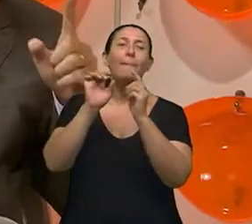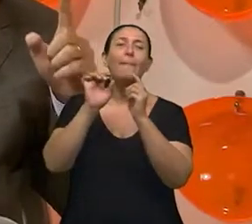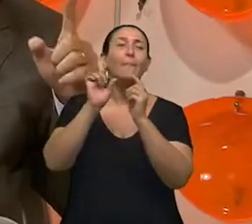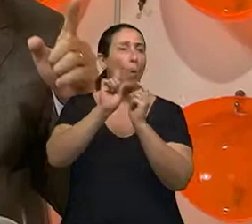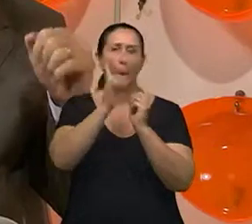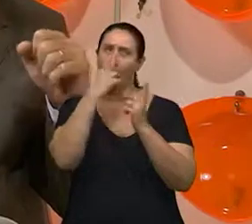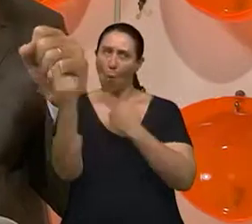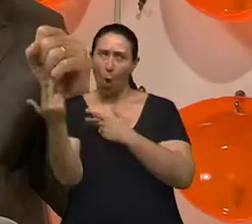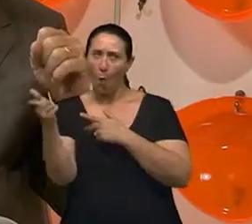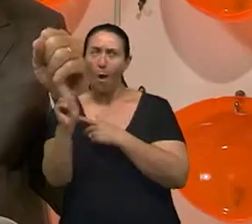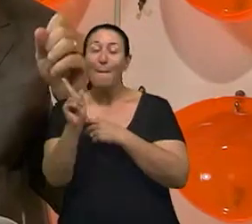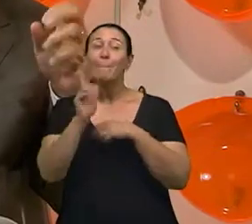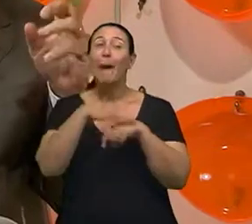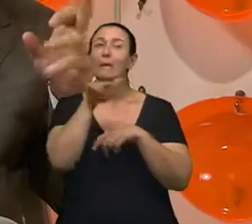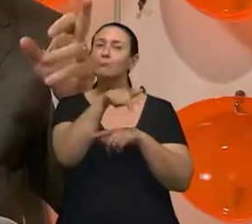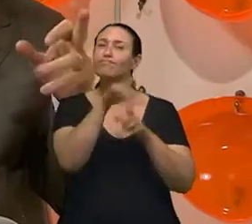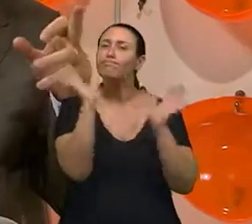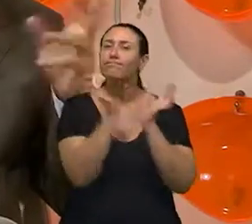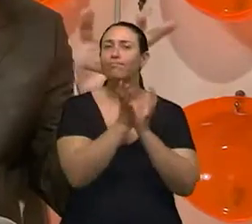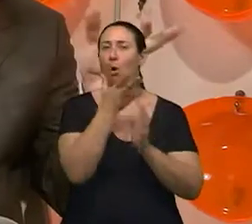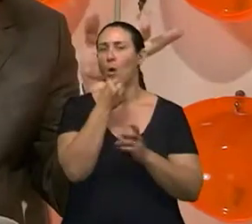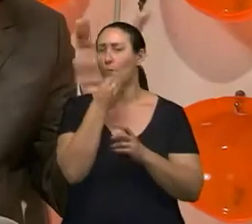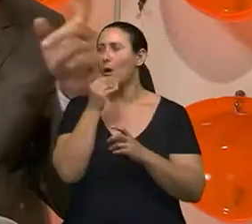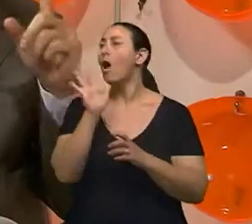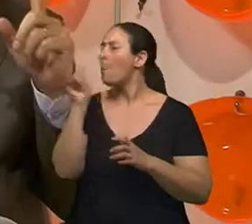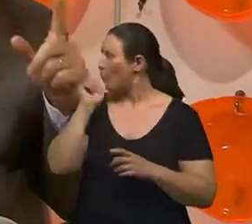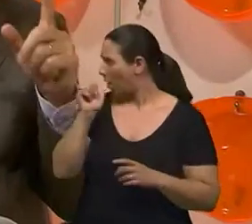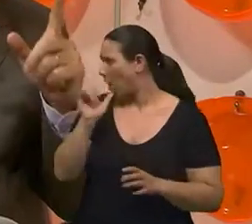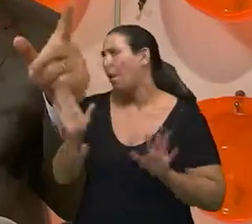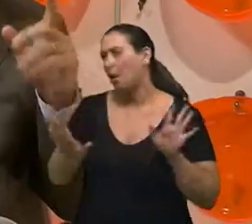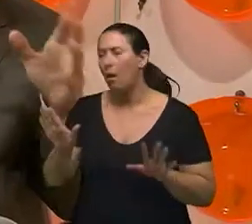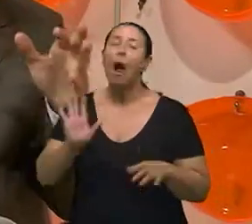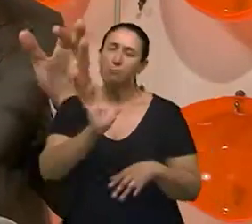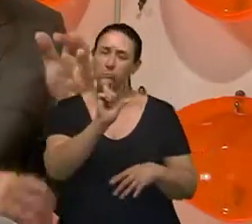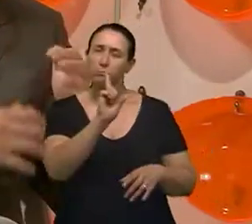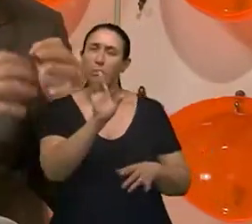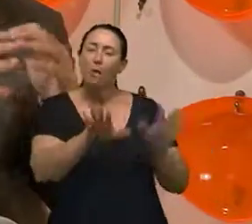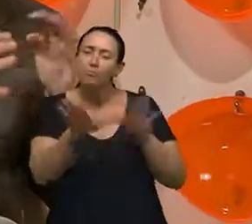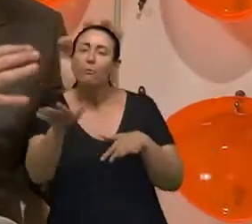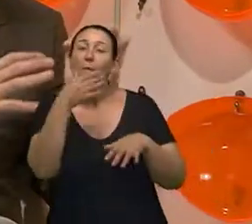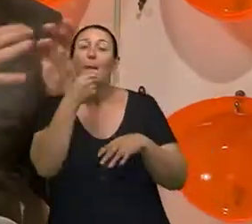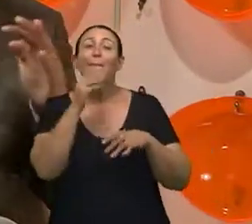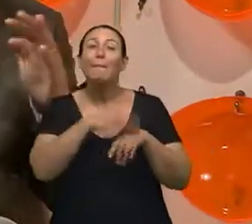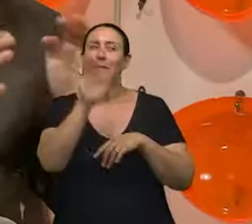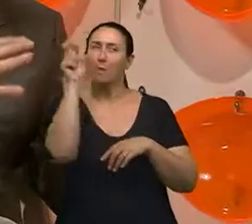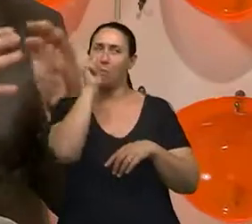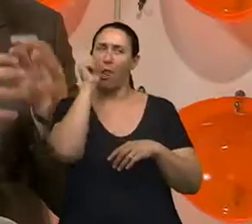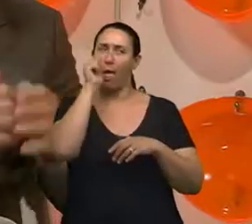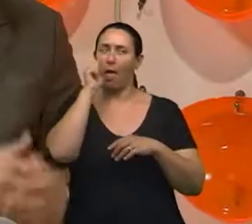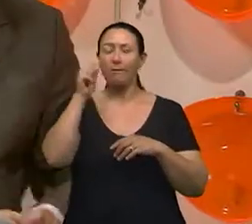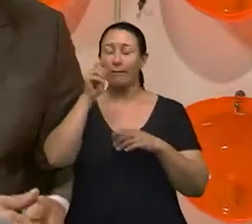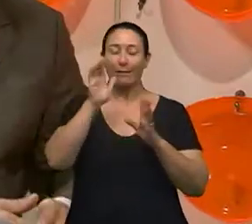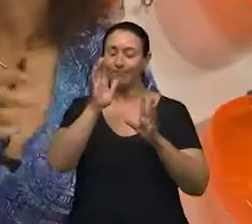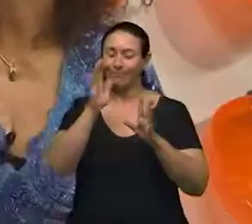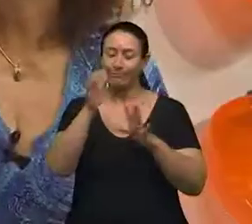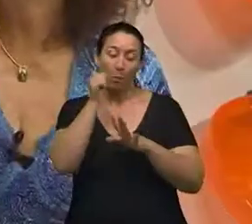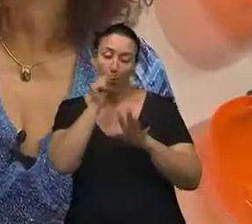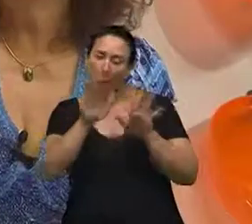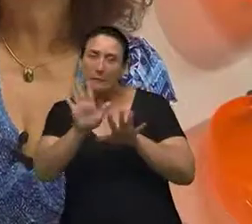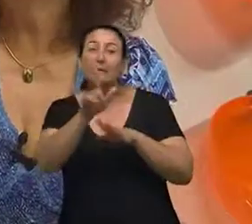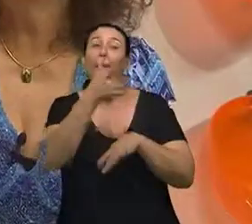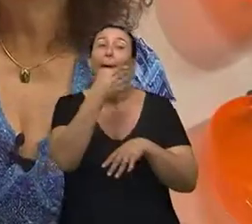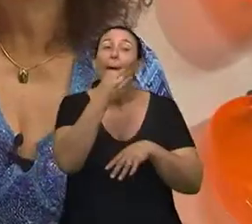tá, mais frequente em homens. Mas dá em mulheres também. Pode dar em mulheres, mas é mais comum em homens na faixa etária dos 40, 50 anos. Tá, e